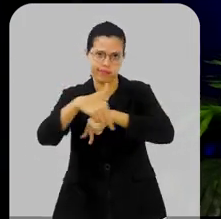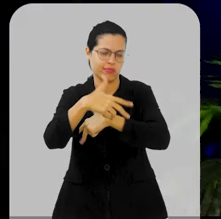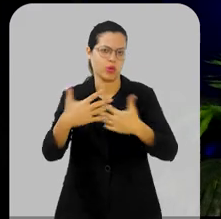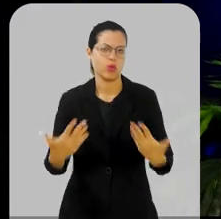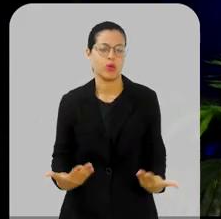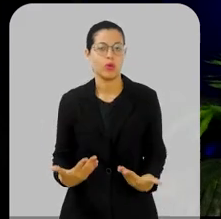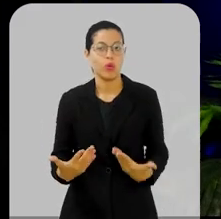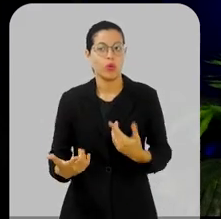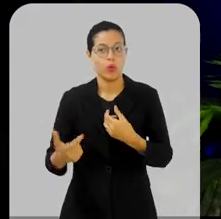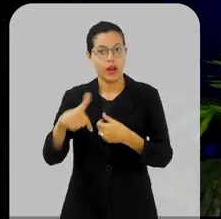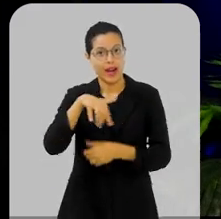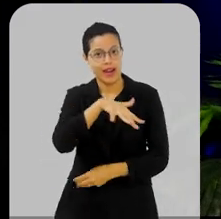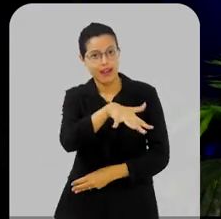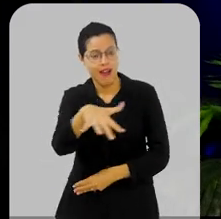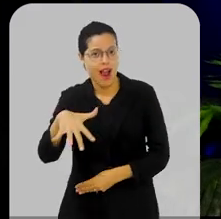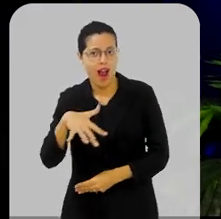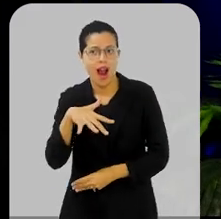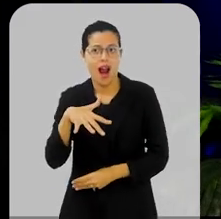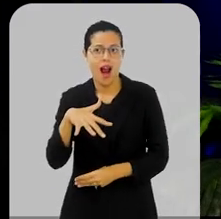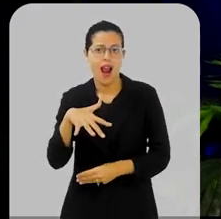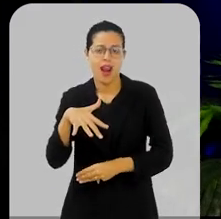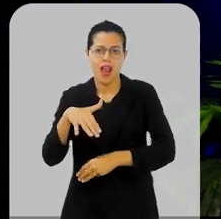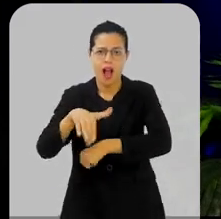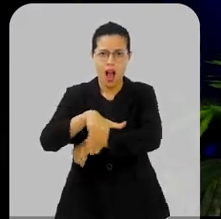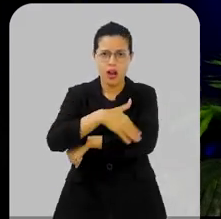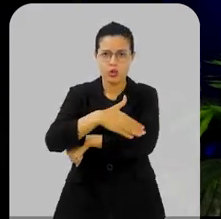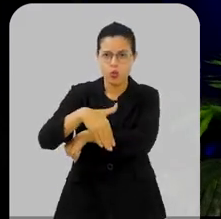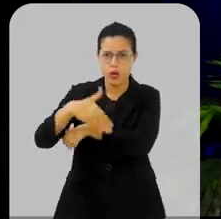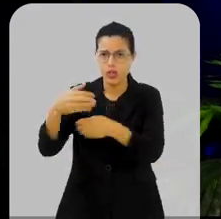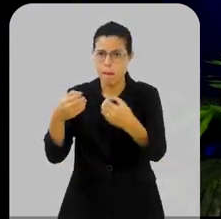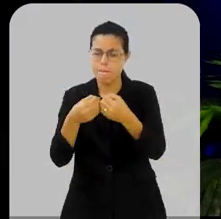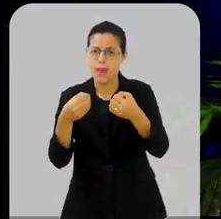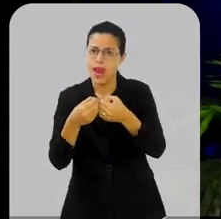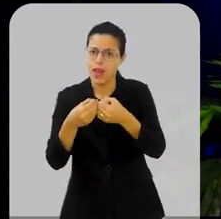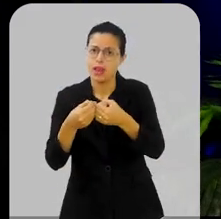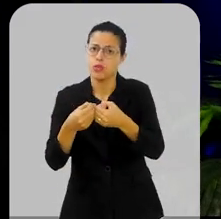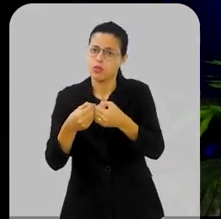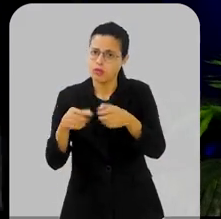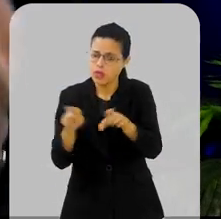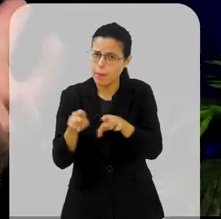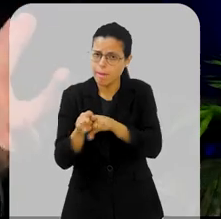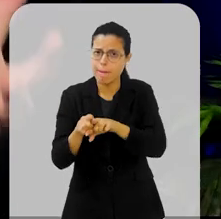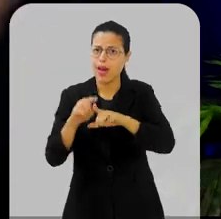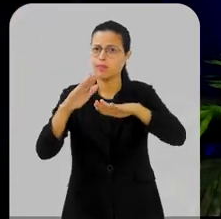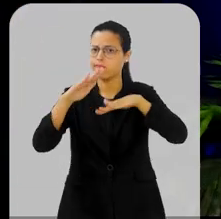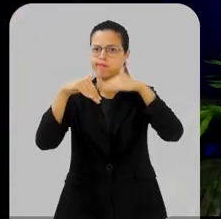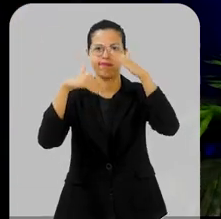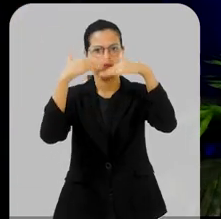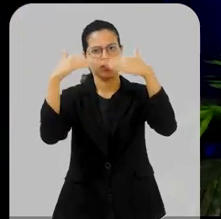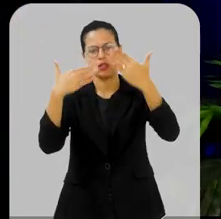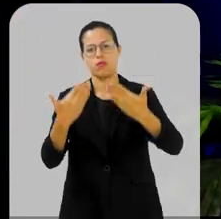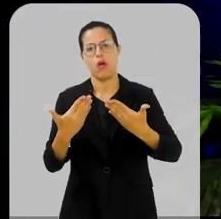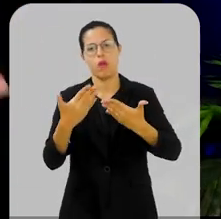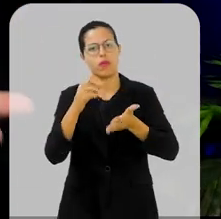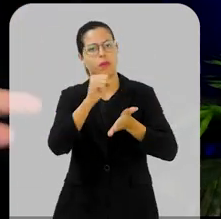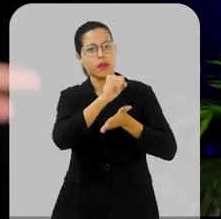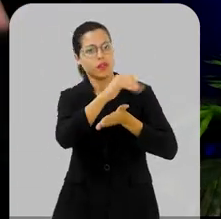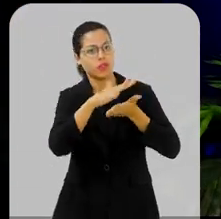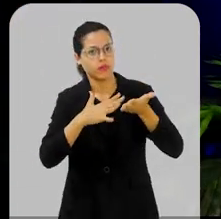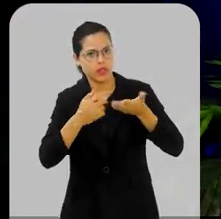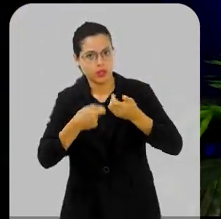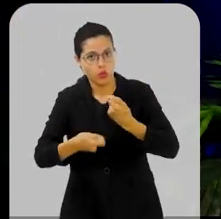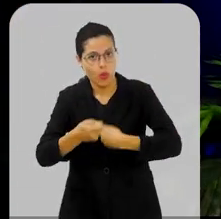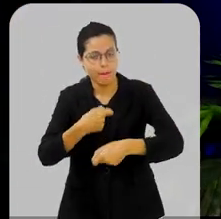você reabilita uma área, aquele entorno, mesmo não estando nesta área, tende a vir junto pelas